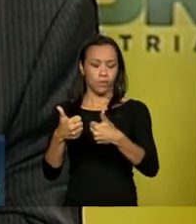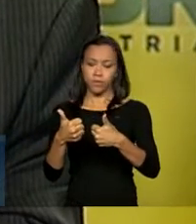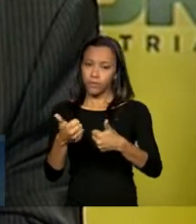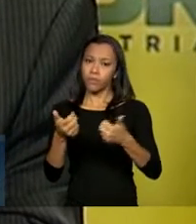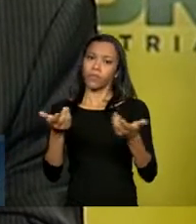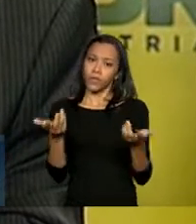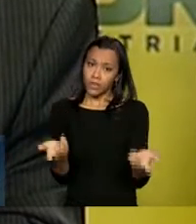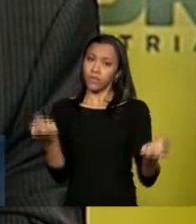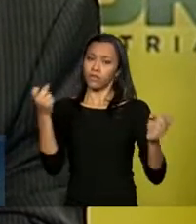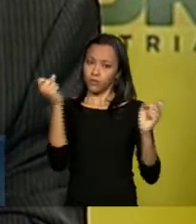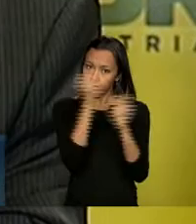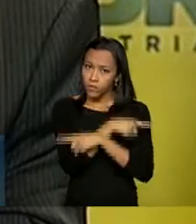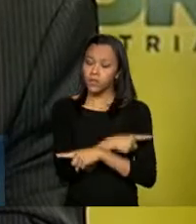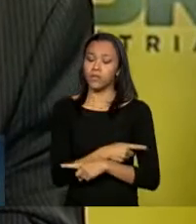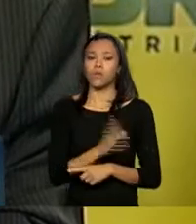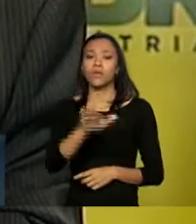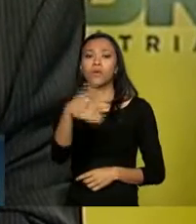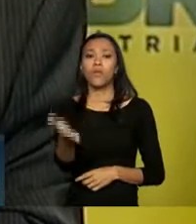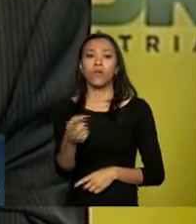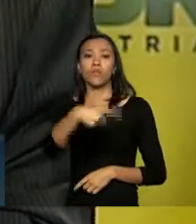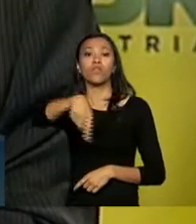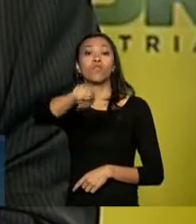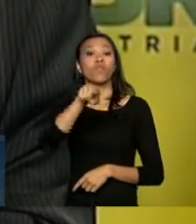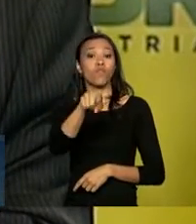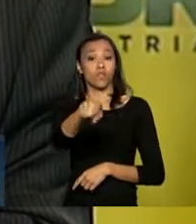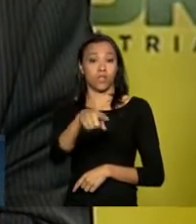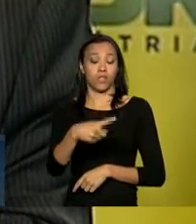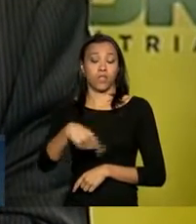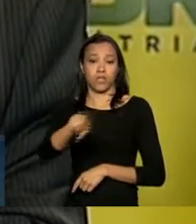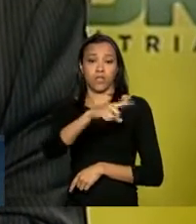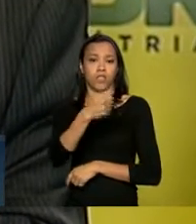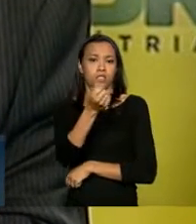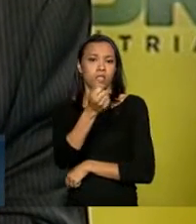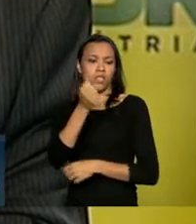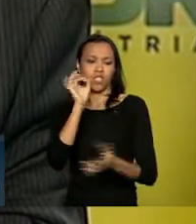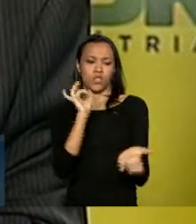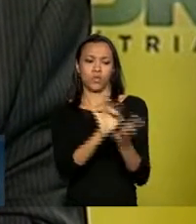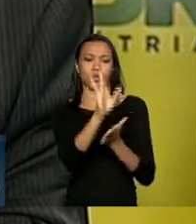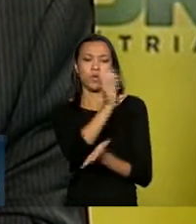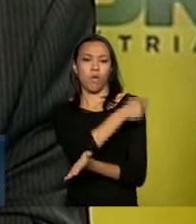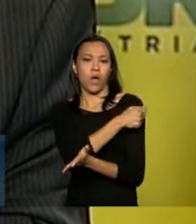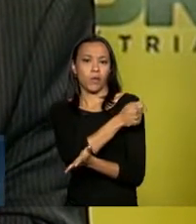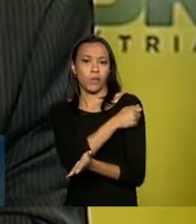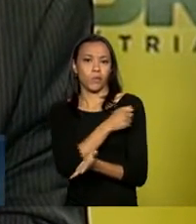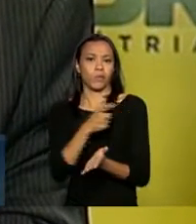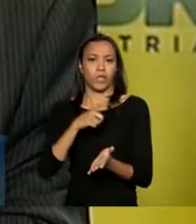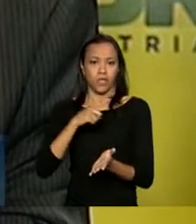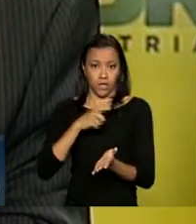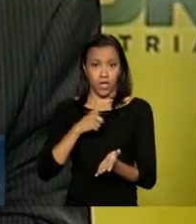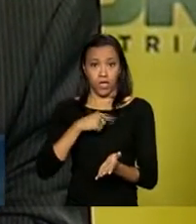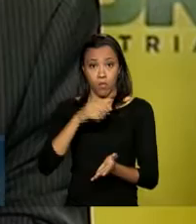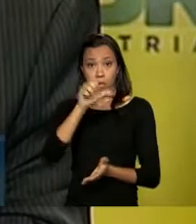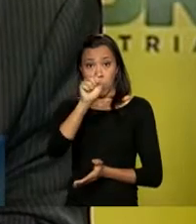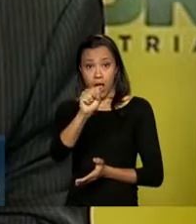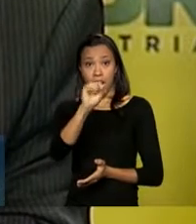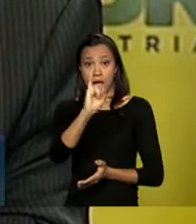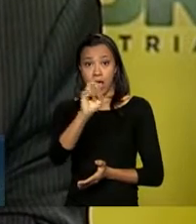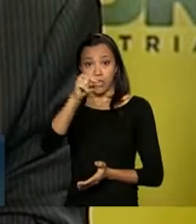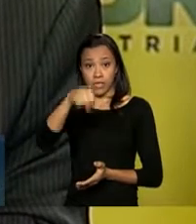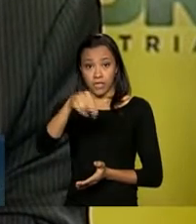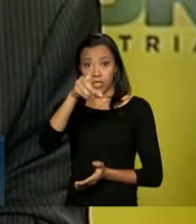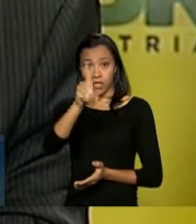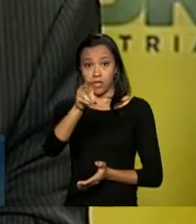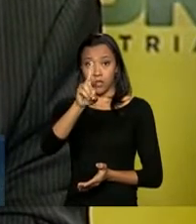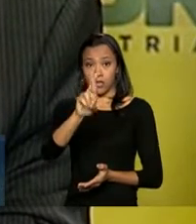é problemático. Quer dizer, quando você exclui o aluno com alguma síndrome complicada, você está chegando perto da